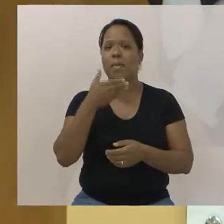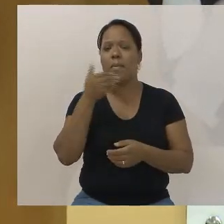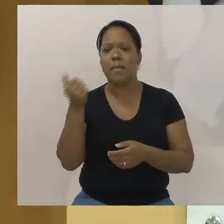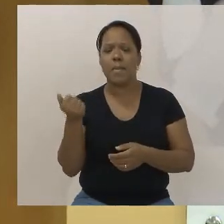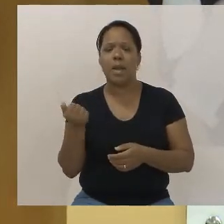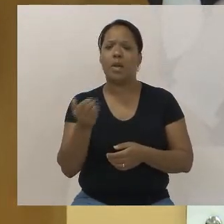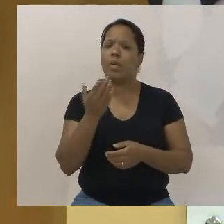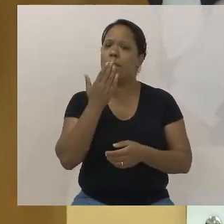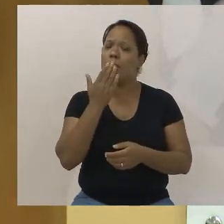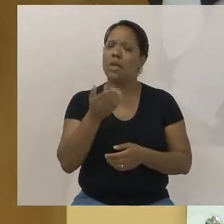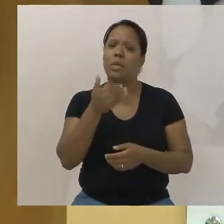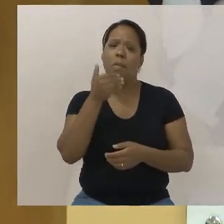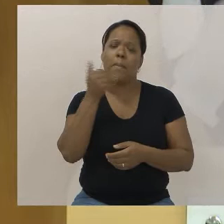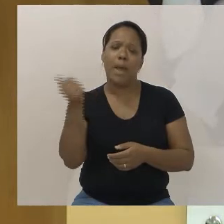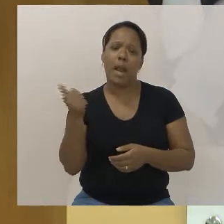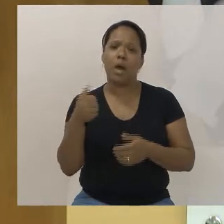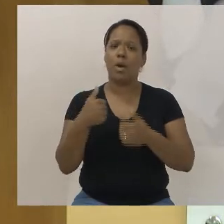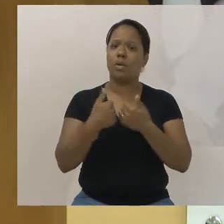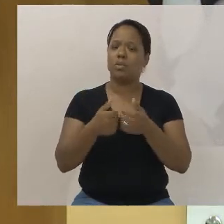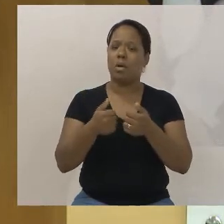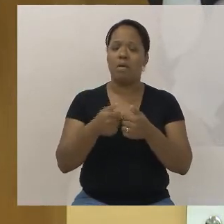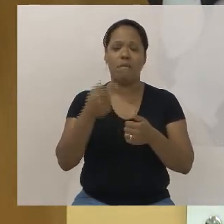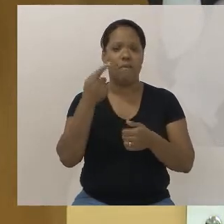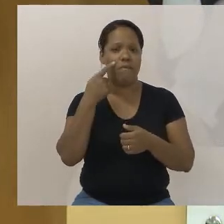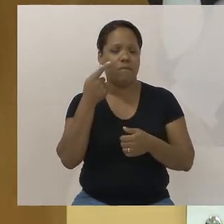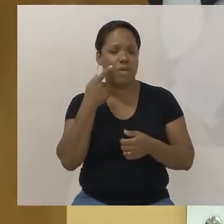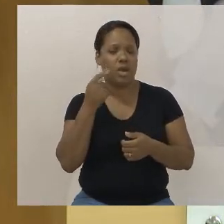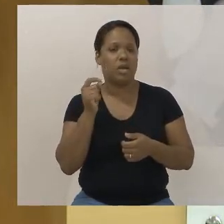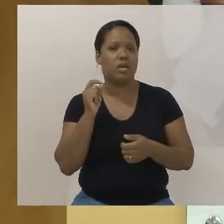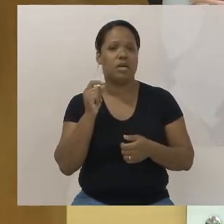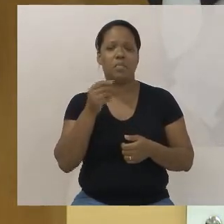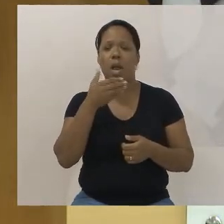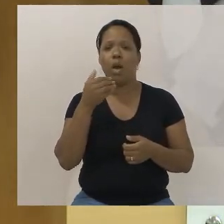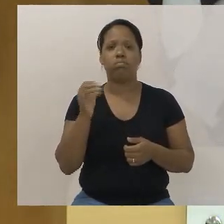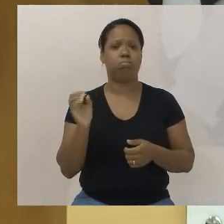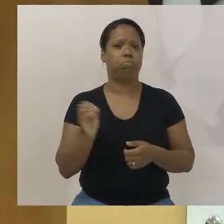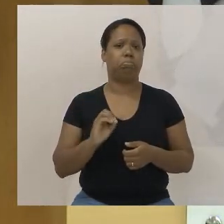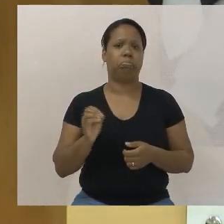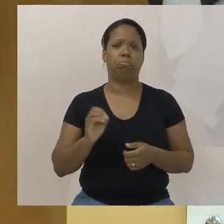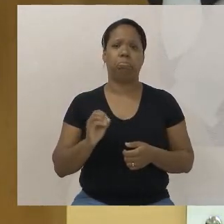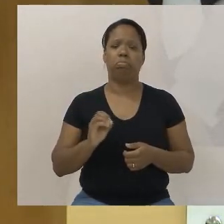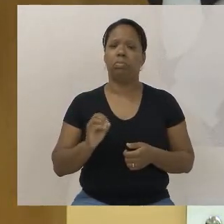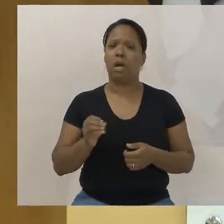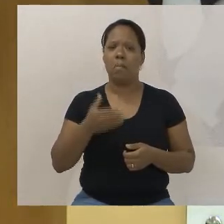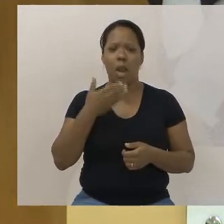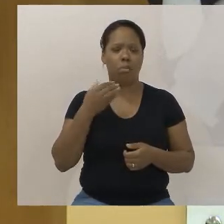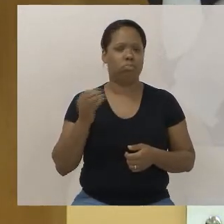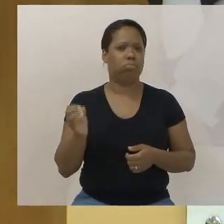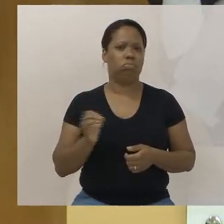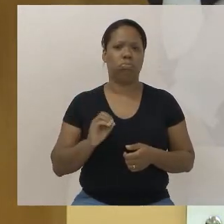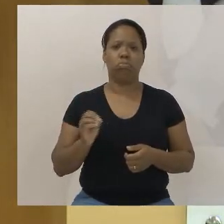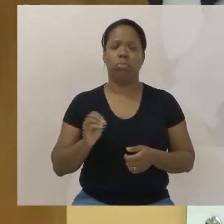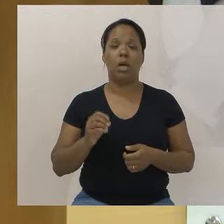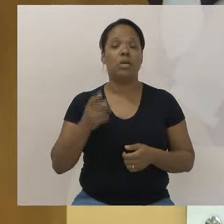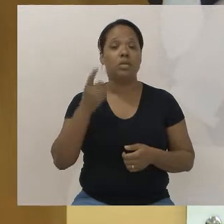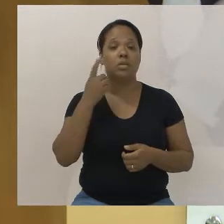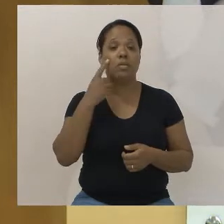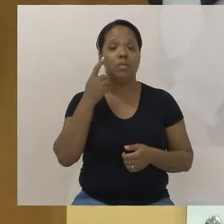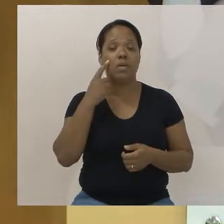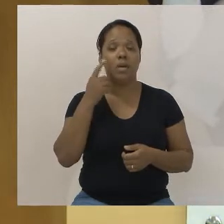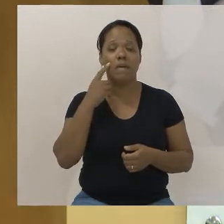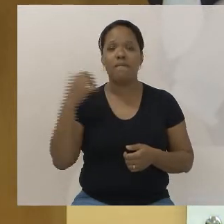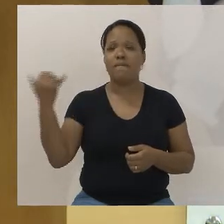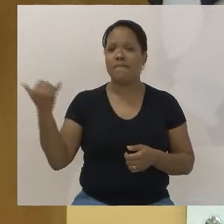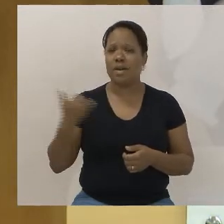transporte nem a gente não vê aqui nessa cidade melhorar o transporte na nossa cidade o que a gente vê aqui são